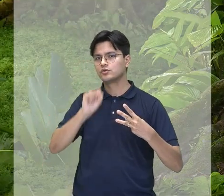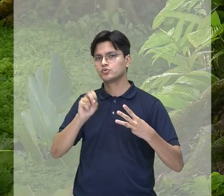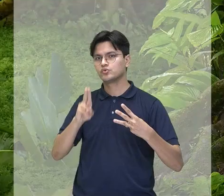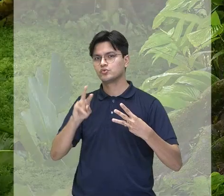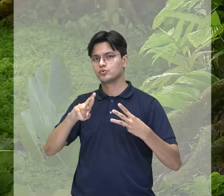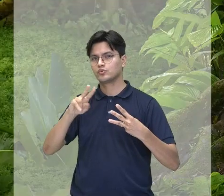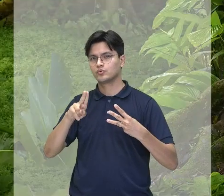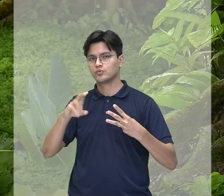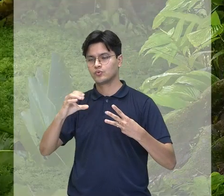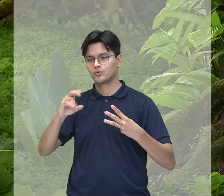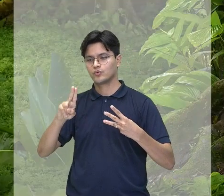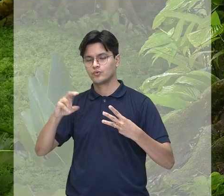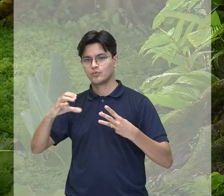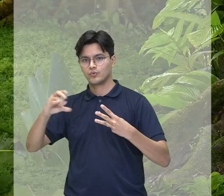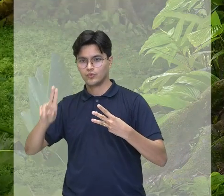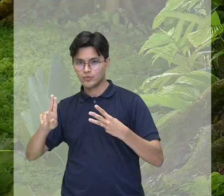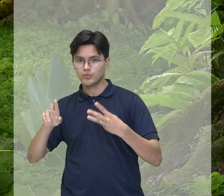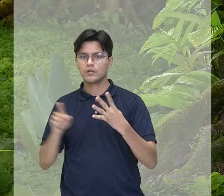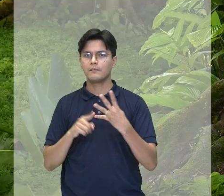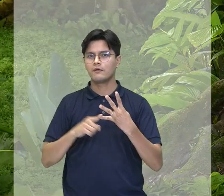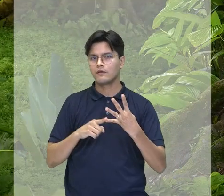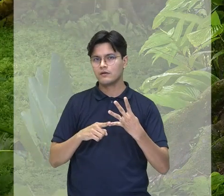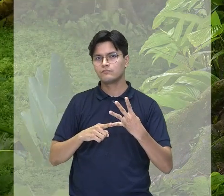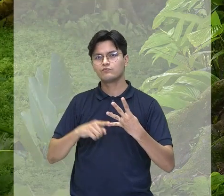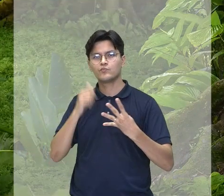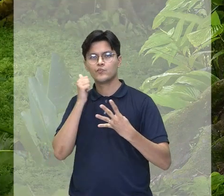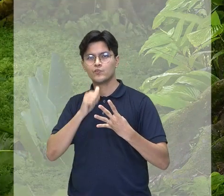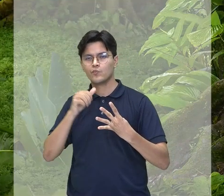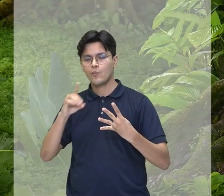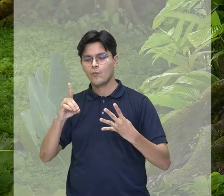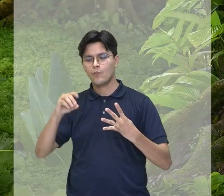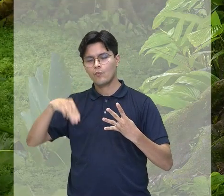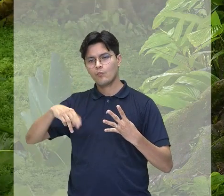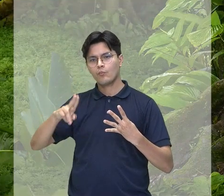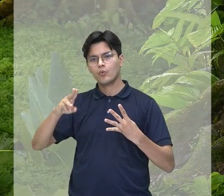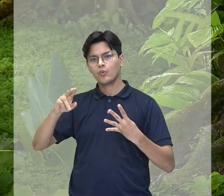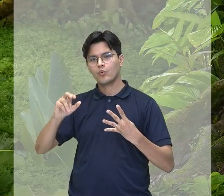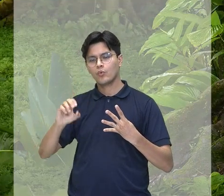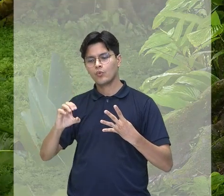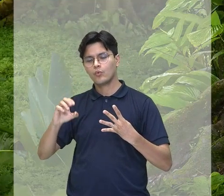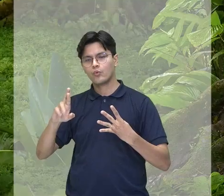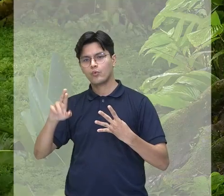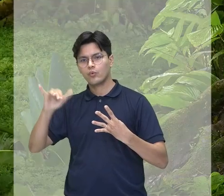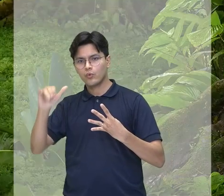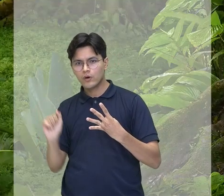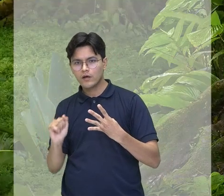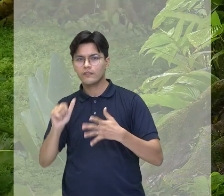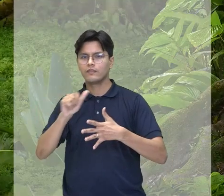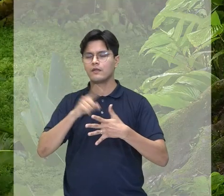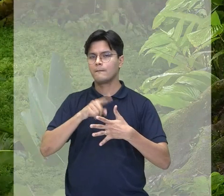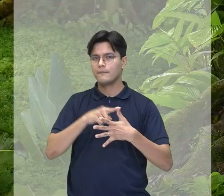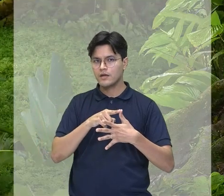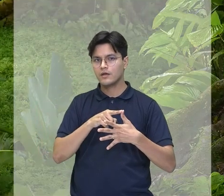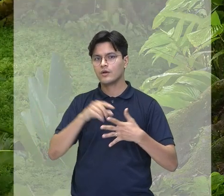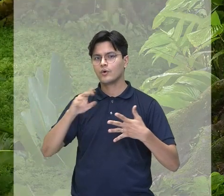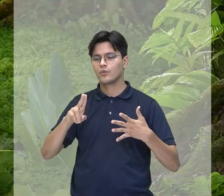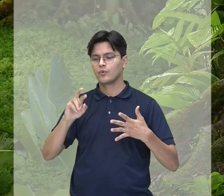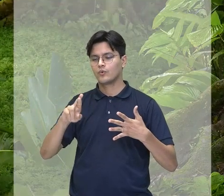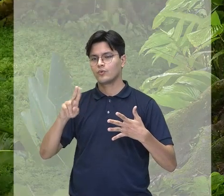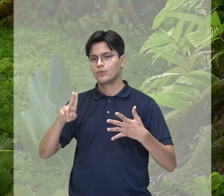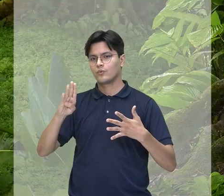Dona Mucura e Urubu Rei. Nós vimos ali a cobra surucucu, né? Eu falei para vocês a Dona Cobra, mas é a cobra